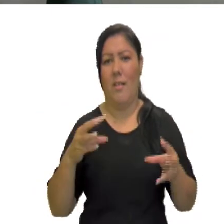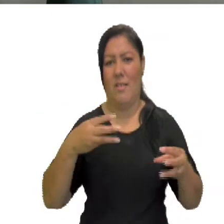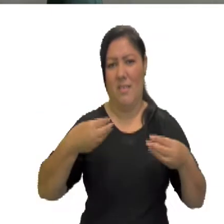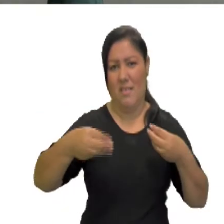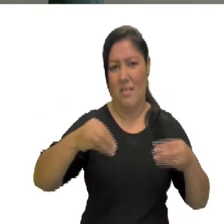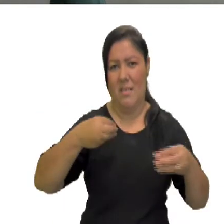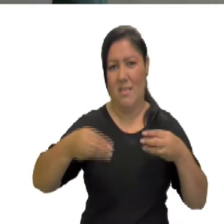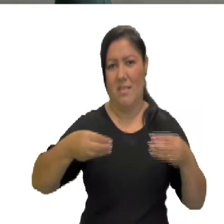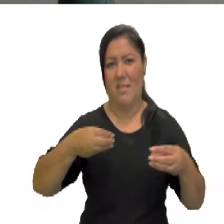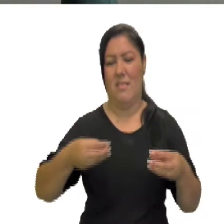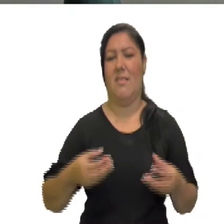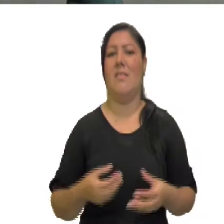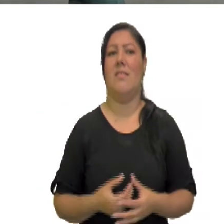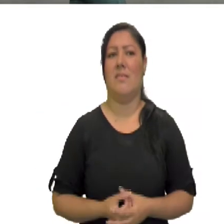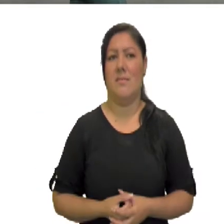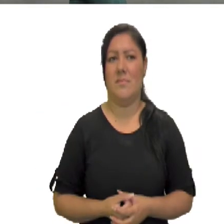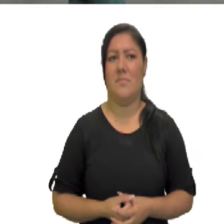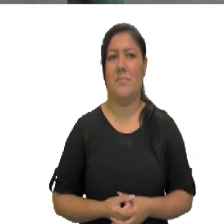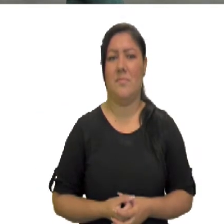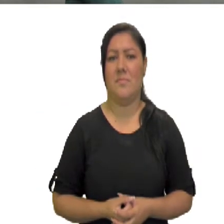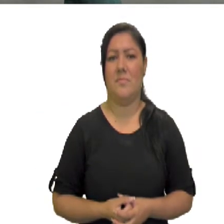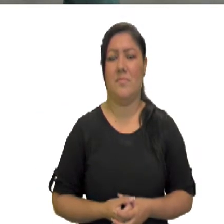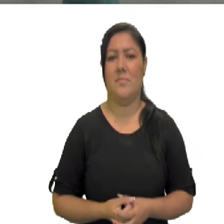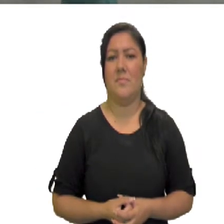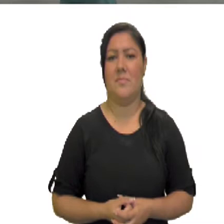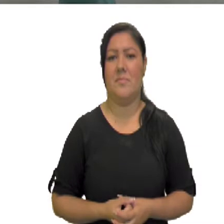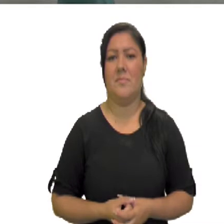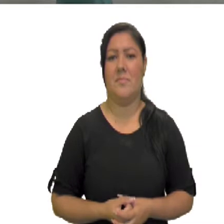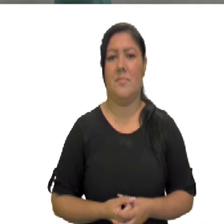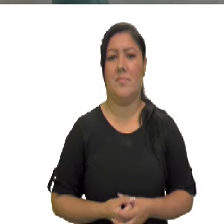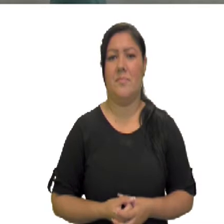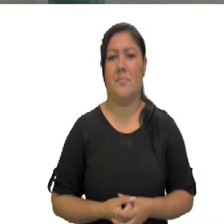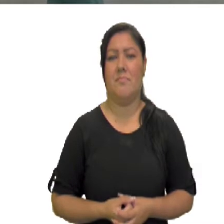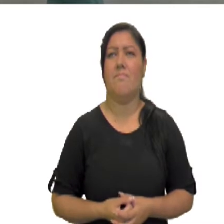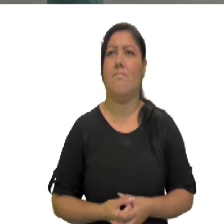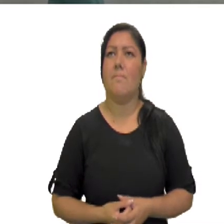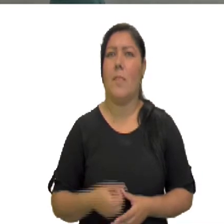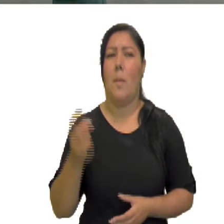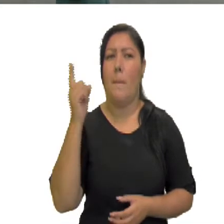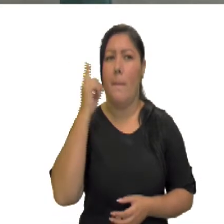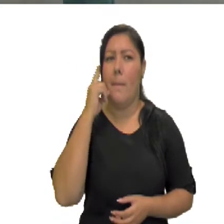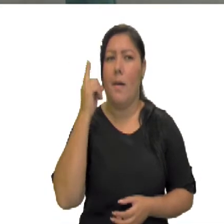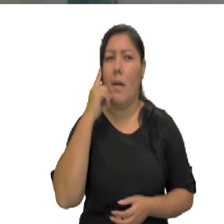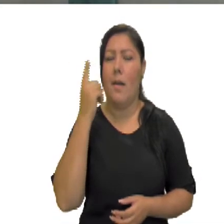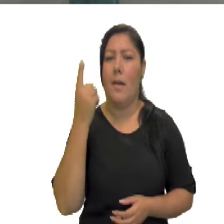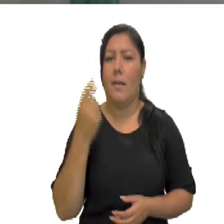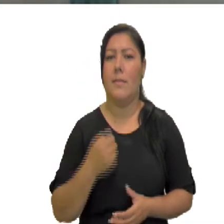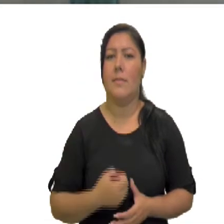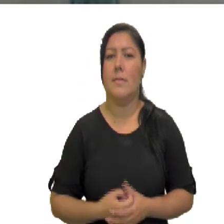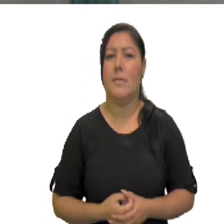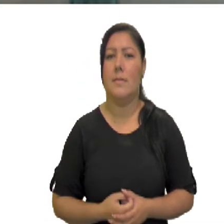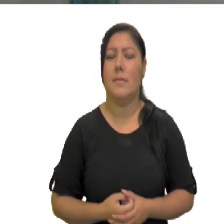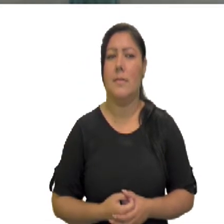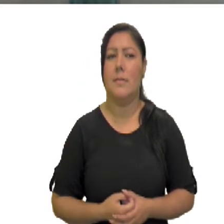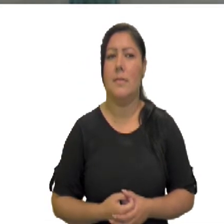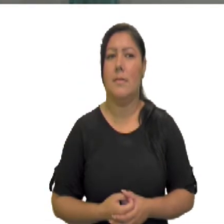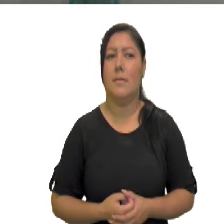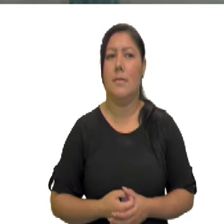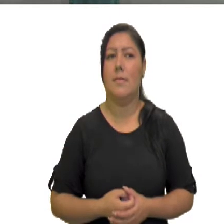artrópodes e equinodermos. Pensando nisso, nós vamos ver